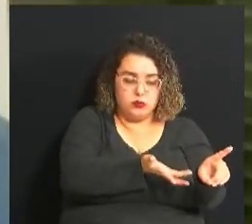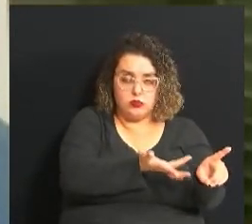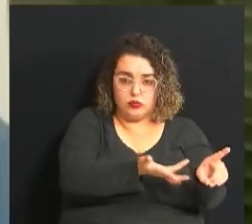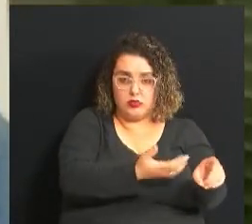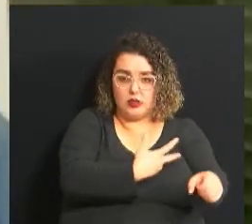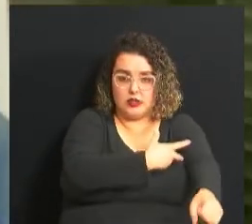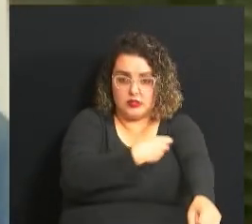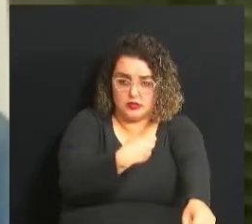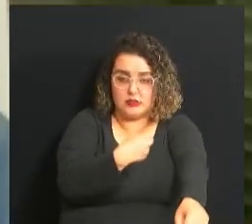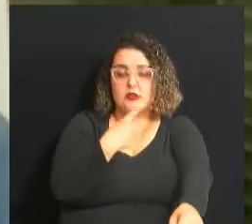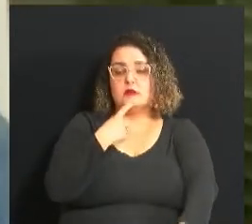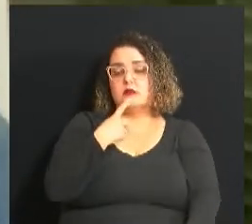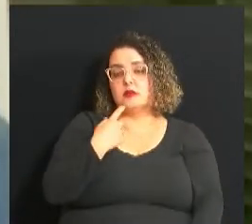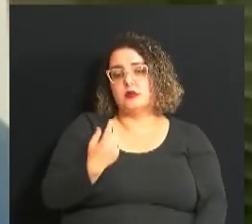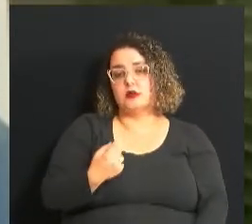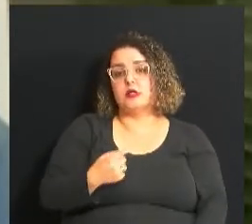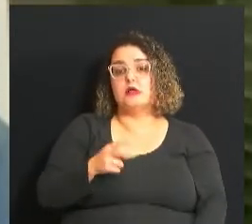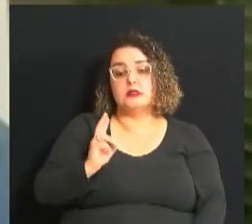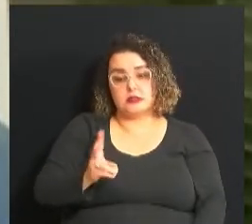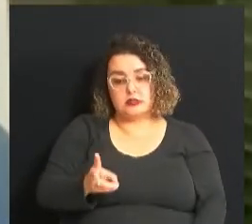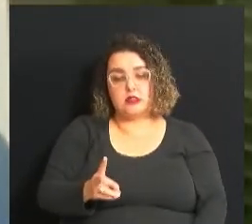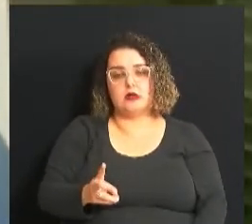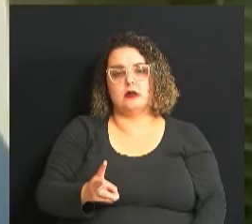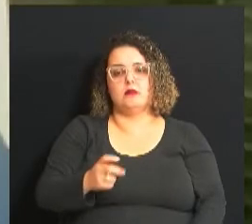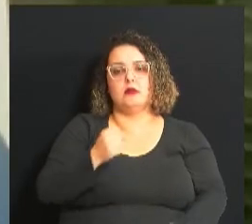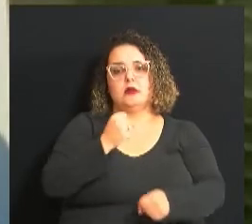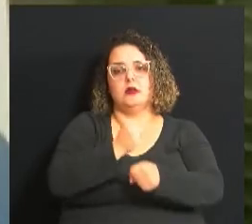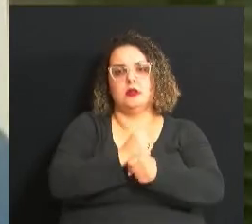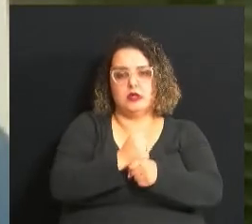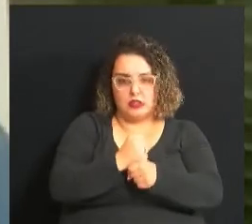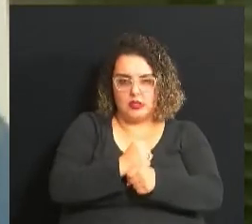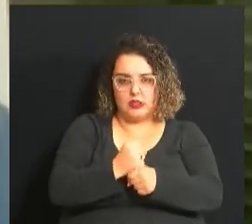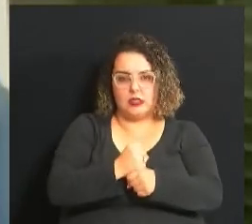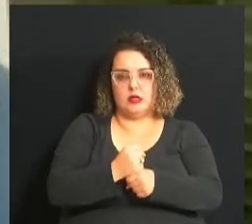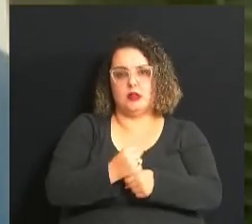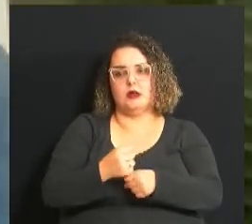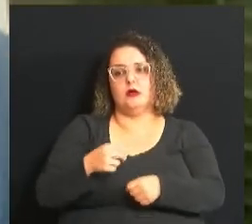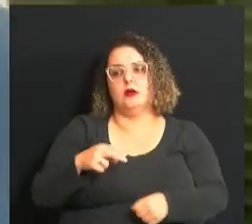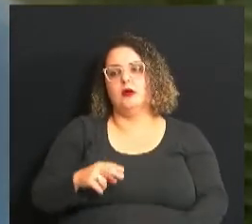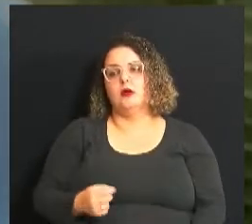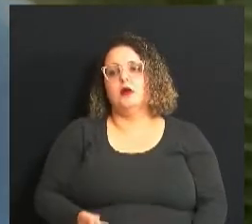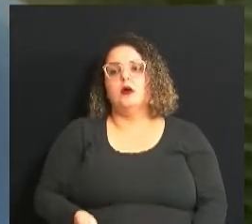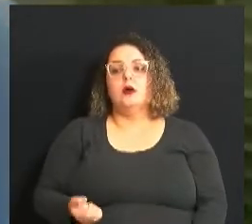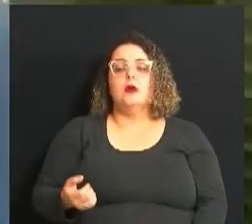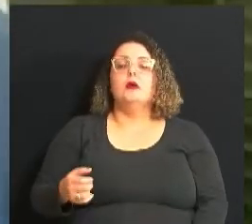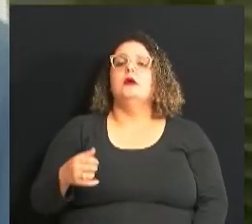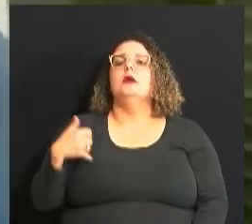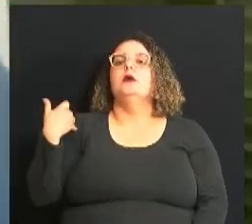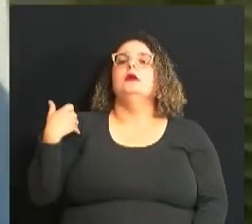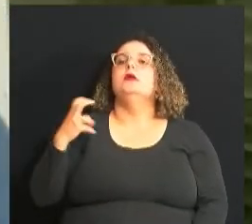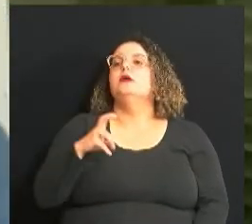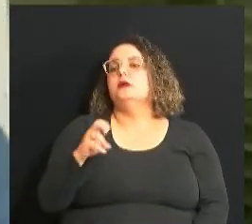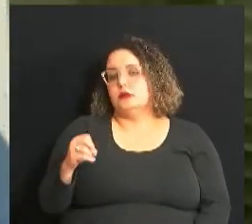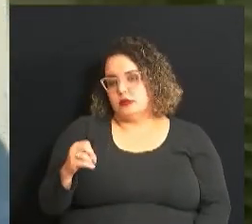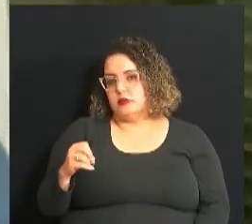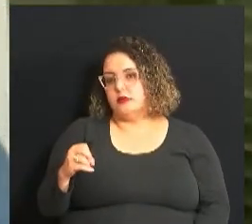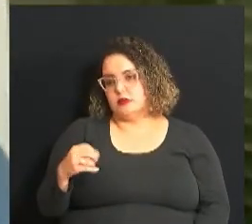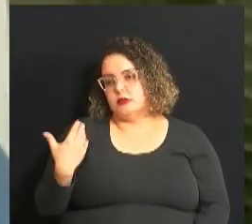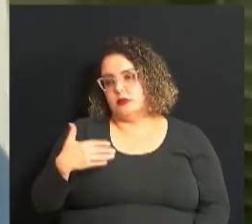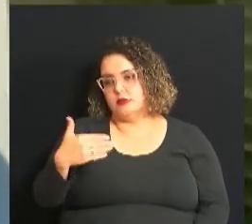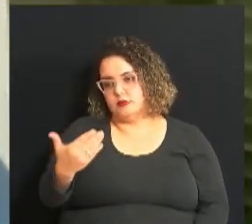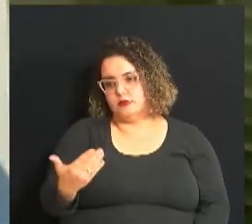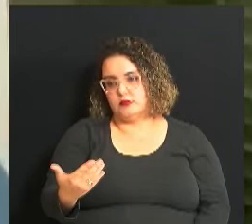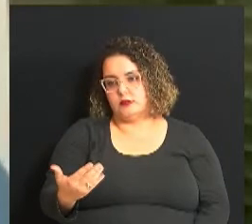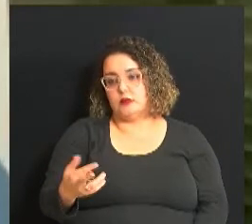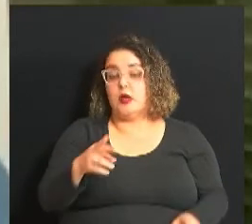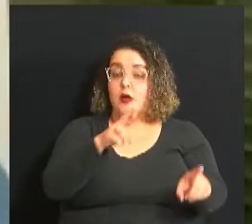ou cada 2 anos após os 50 anos. Se ele tiver história familiar, por exemplo, um pai, um tipo que teve câncer de próstata, a gente orienta